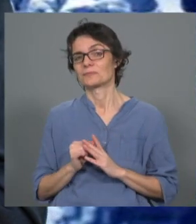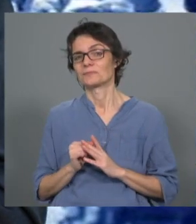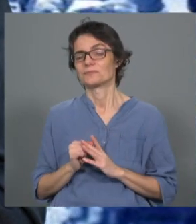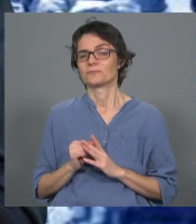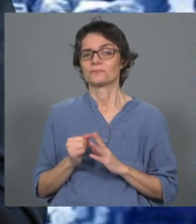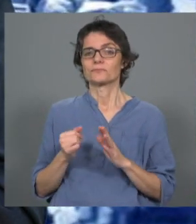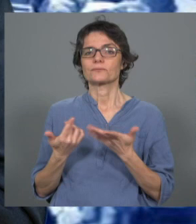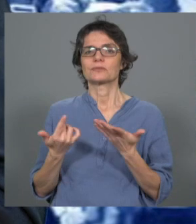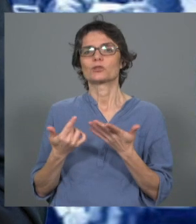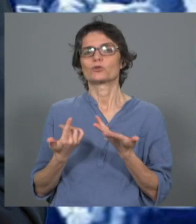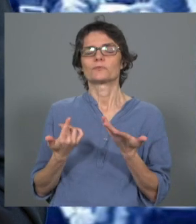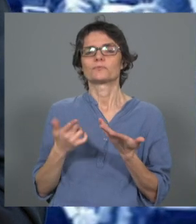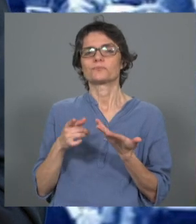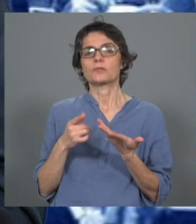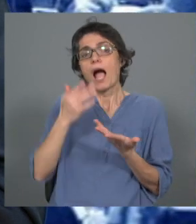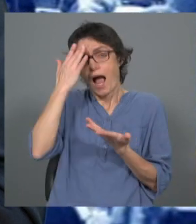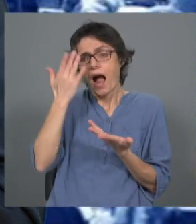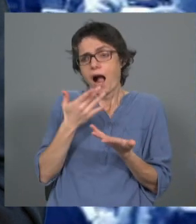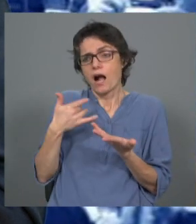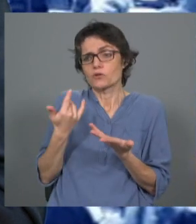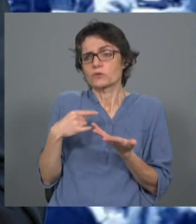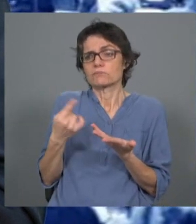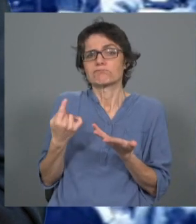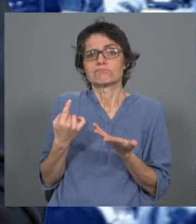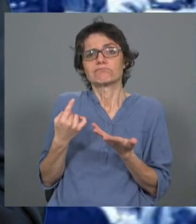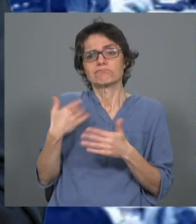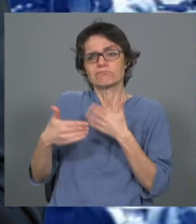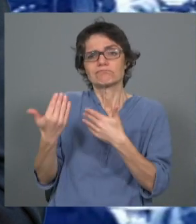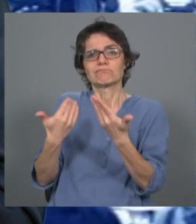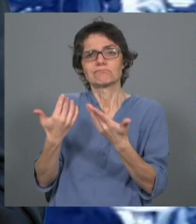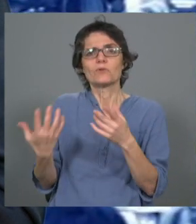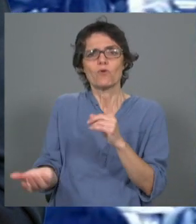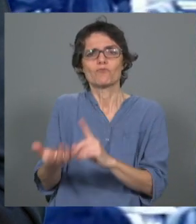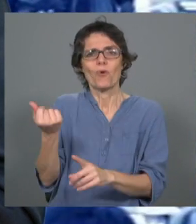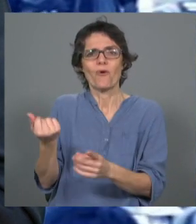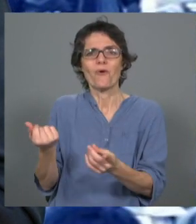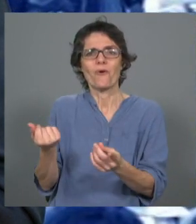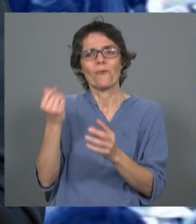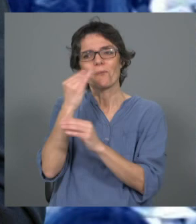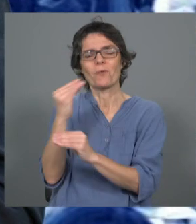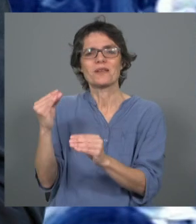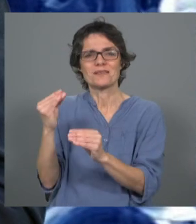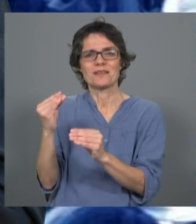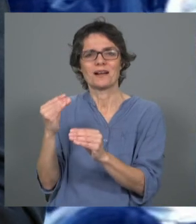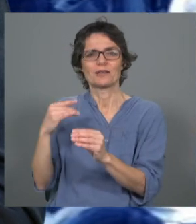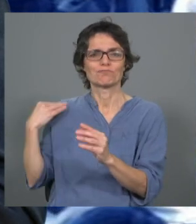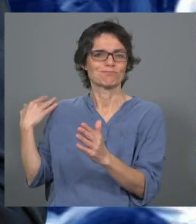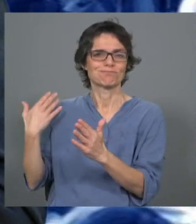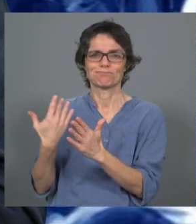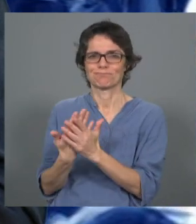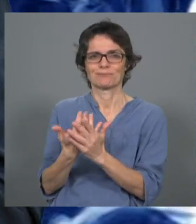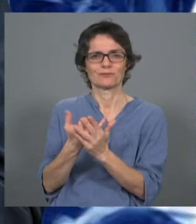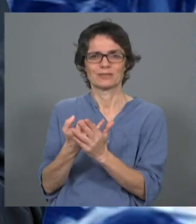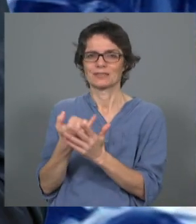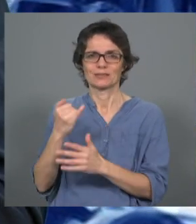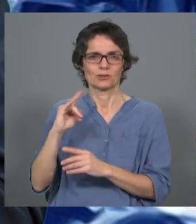grandes passos e creio que ganhos que temos vindo a conseguir ao longo destes anos do serviço,